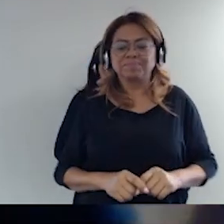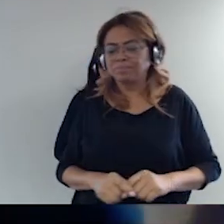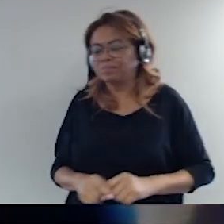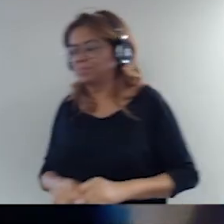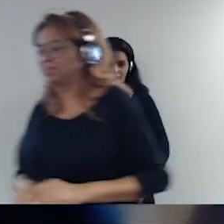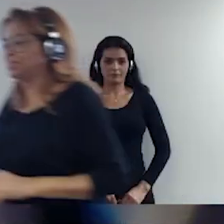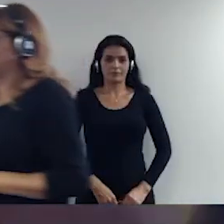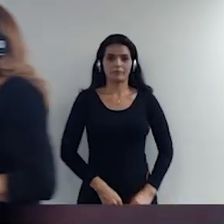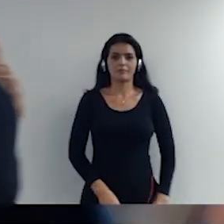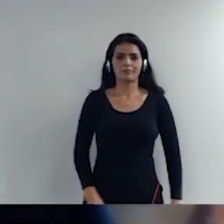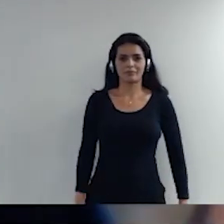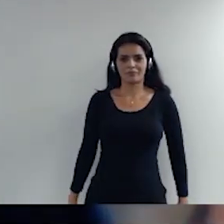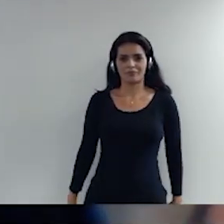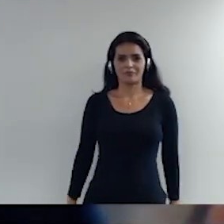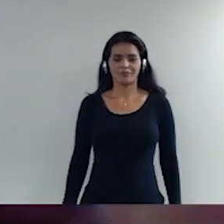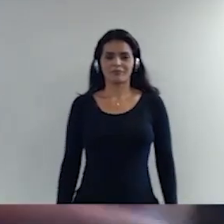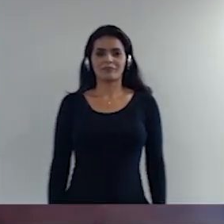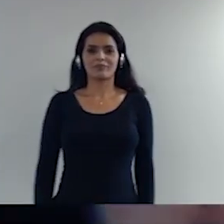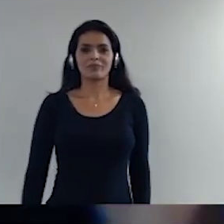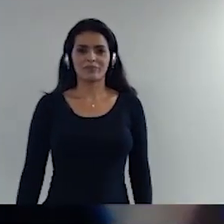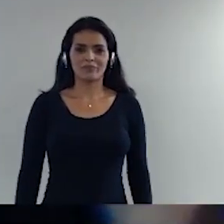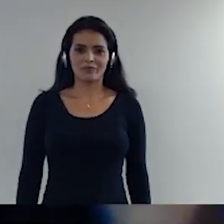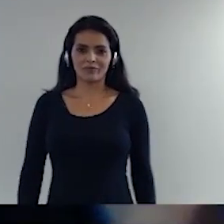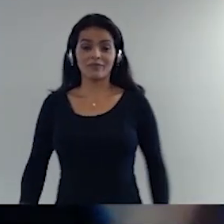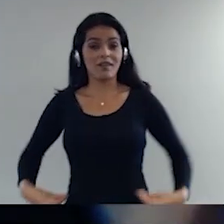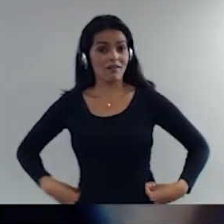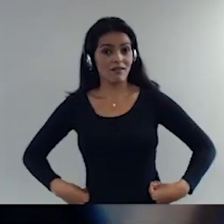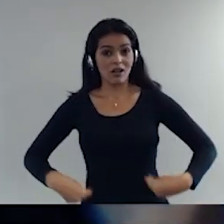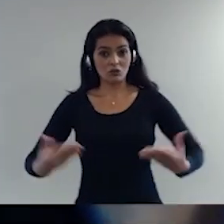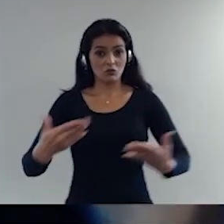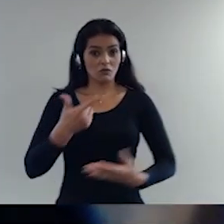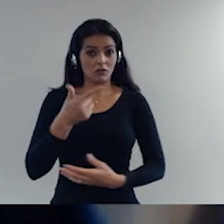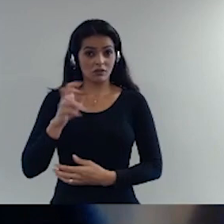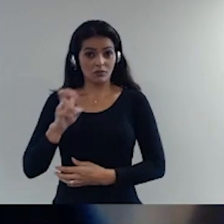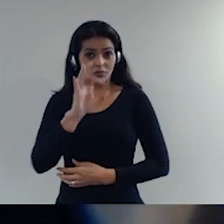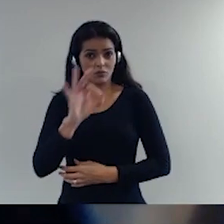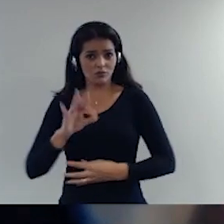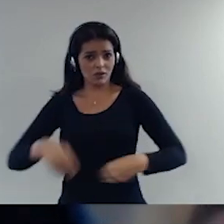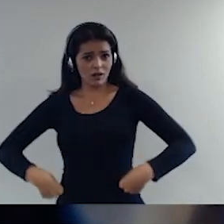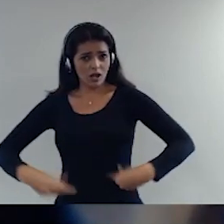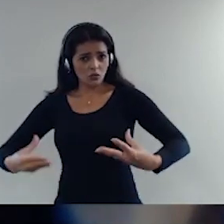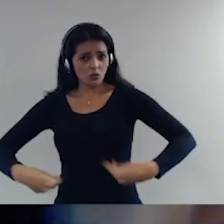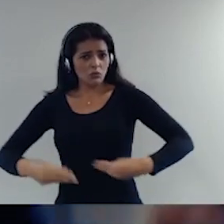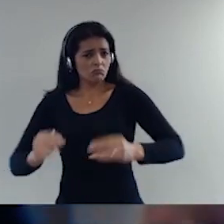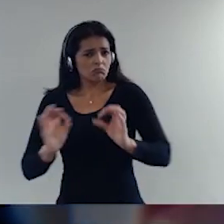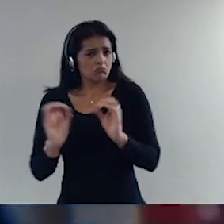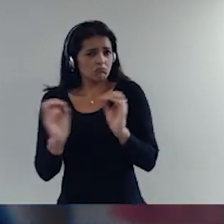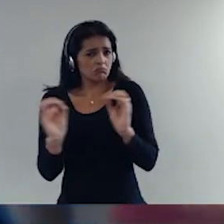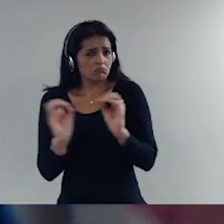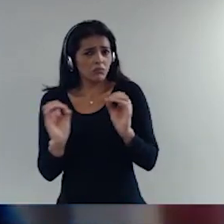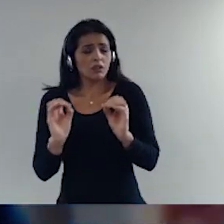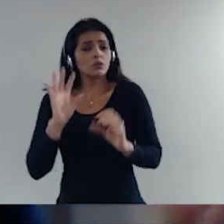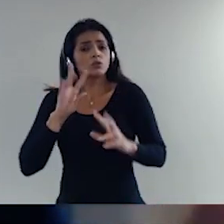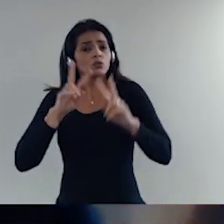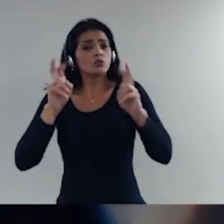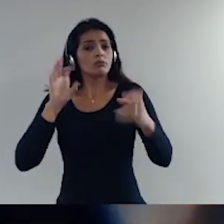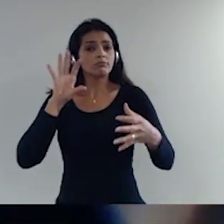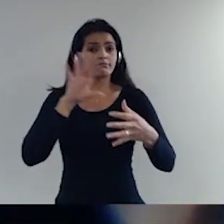são trazidas são nesse sentido, não gastou nem 25% do que deveria gastar em relação a essa